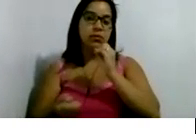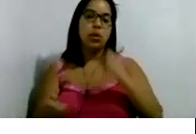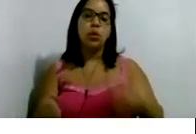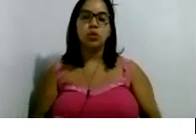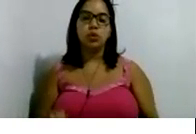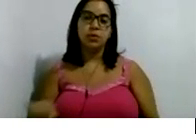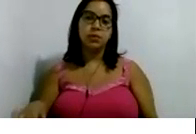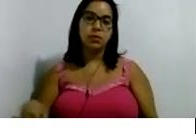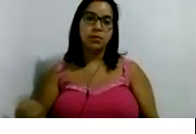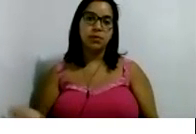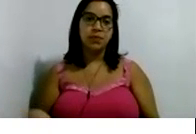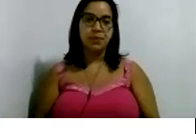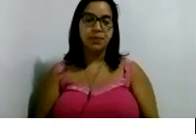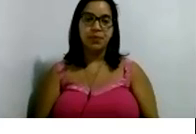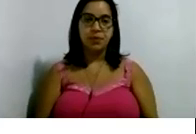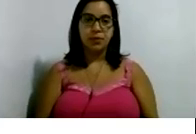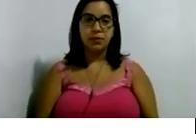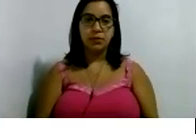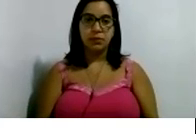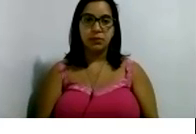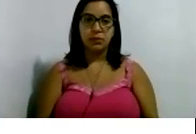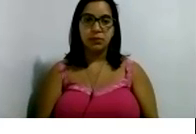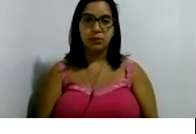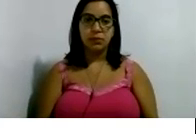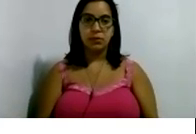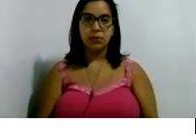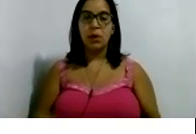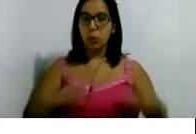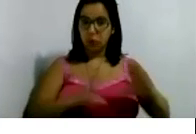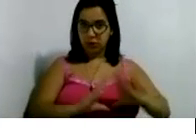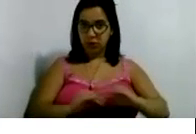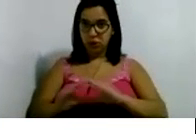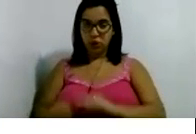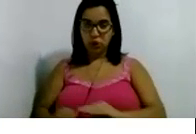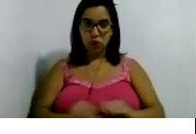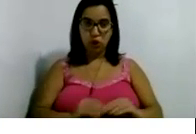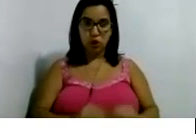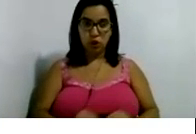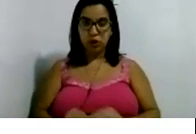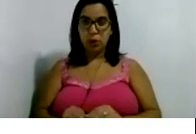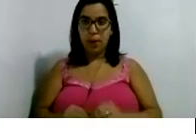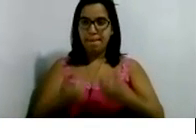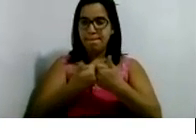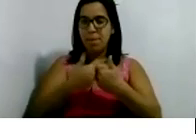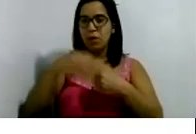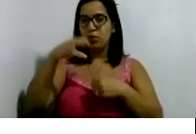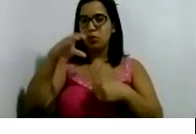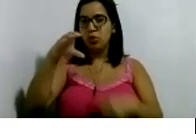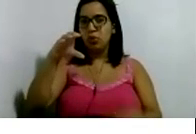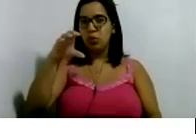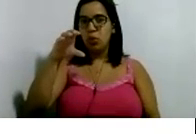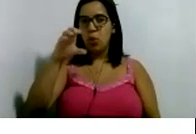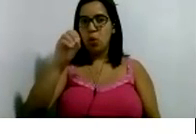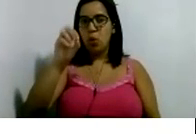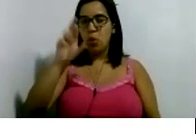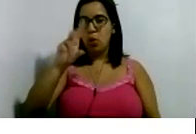desaparecimento dessa estrutura. Então, os intestinos, eles ainda se encontram na região proximal do